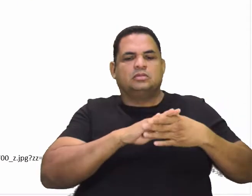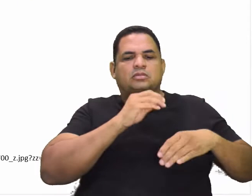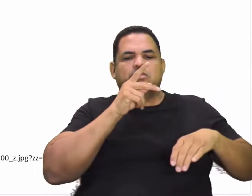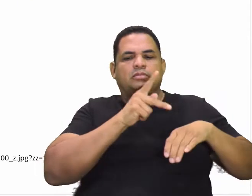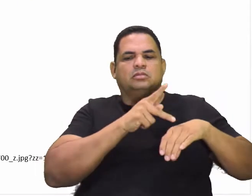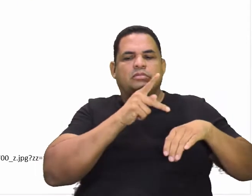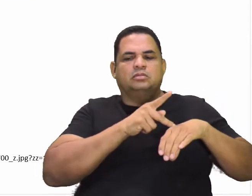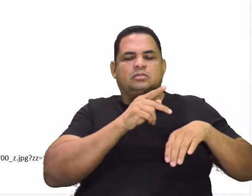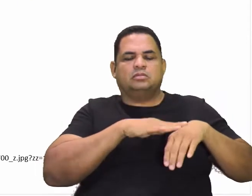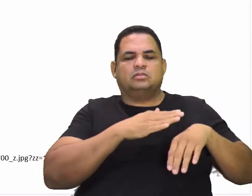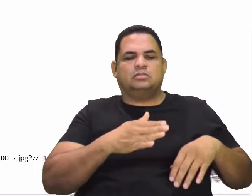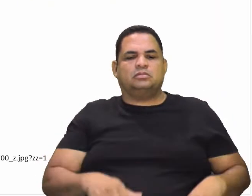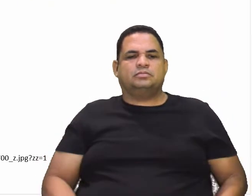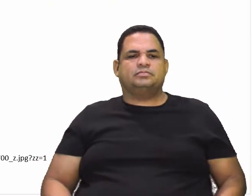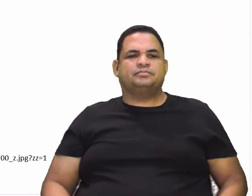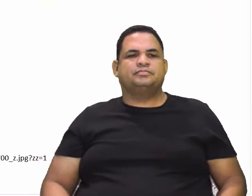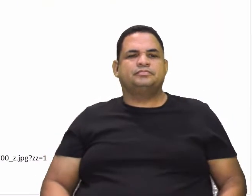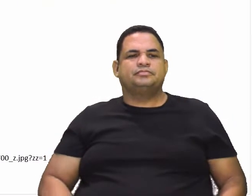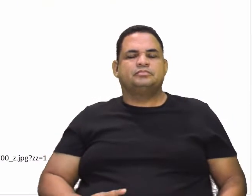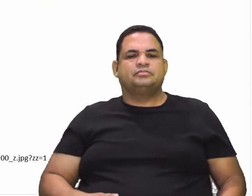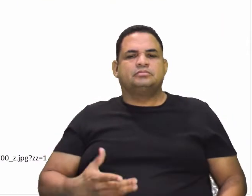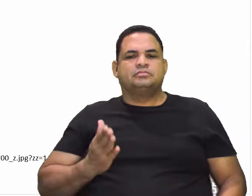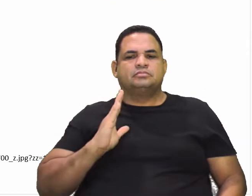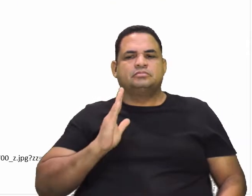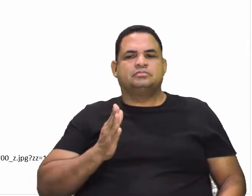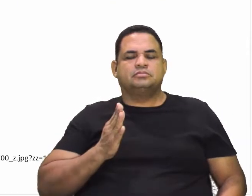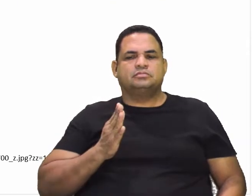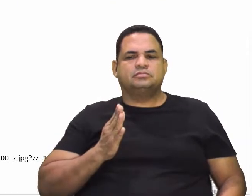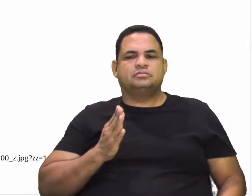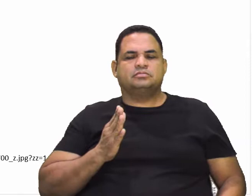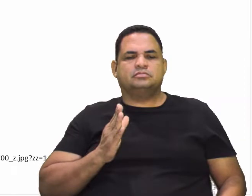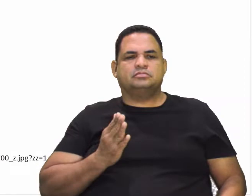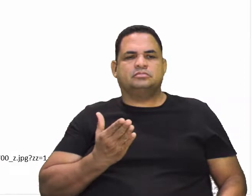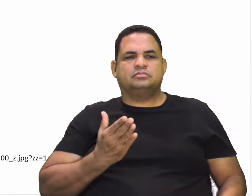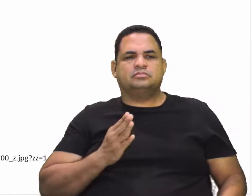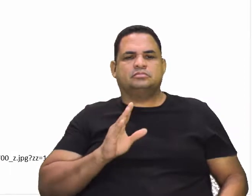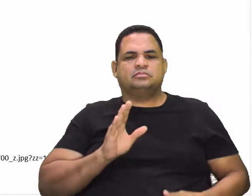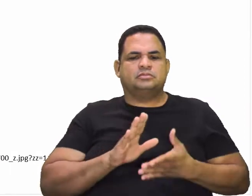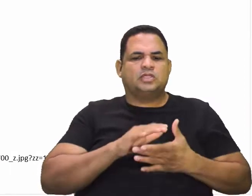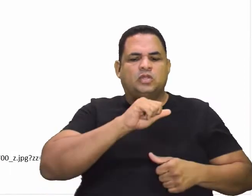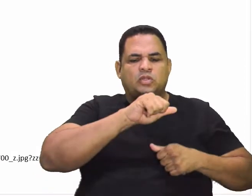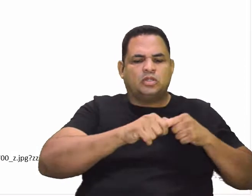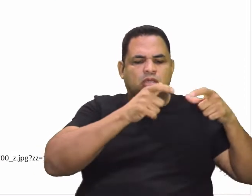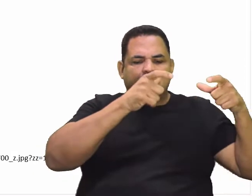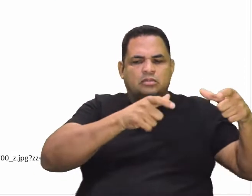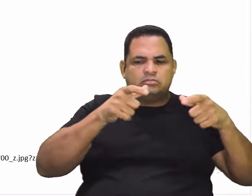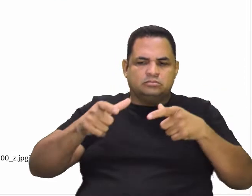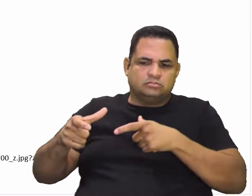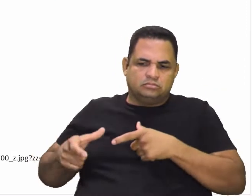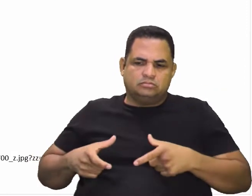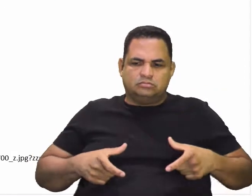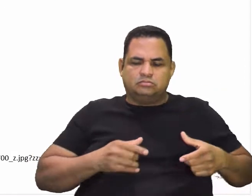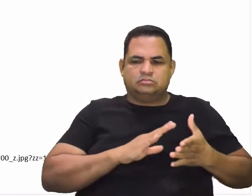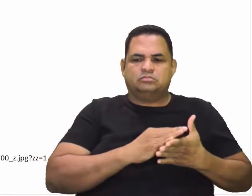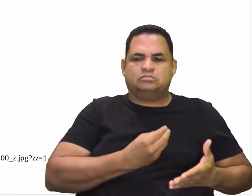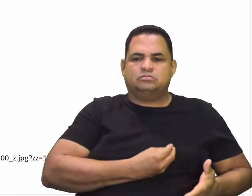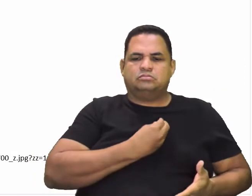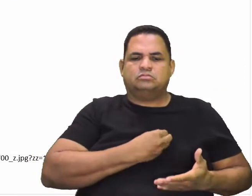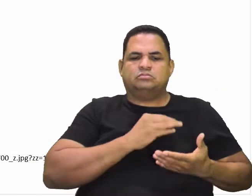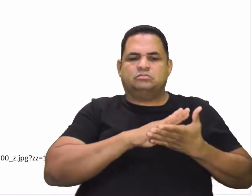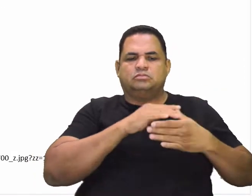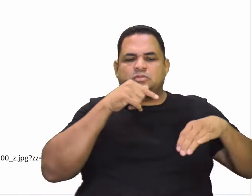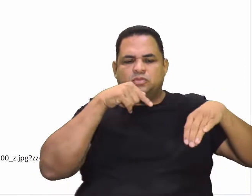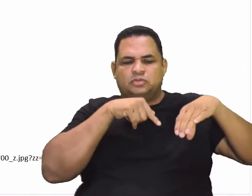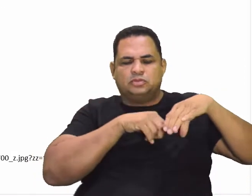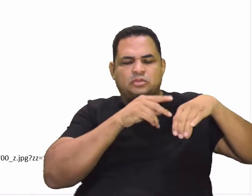é o Homo habilis. Ou seja, ele já ia de canto para canto, ele já habitava o interior das